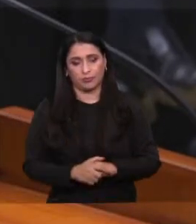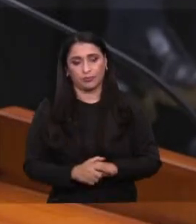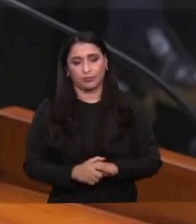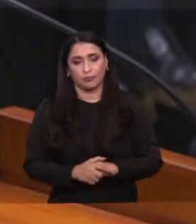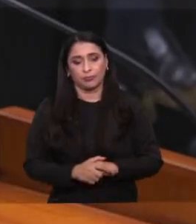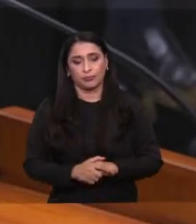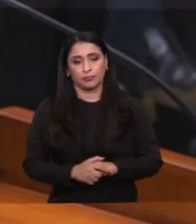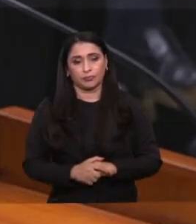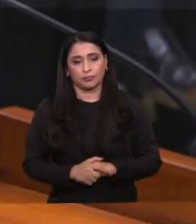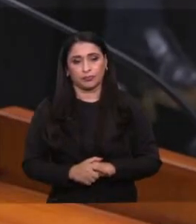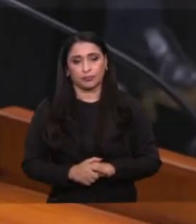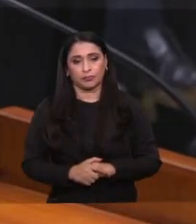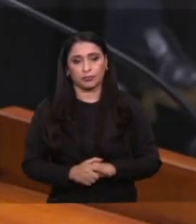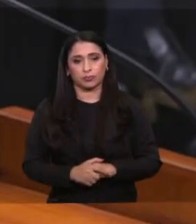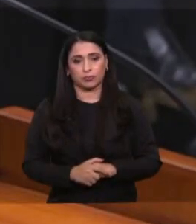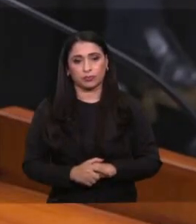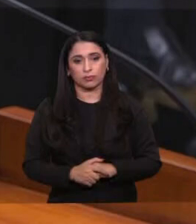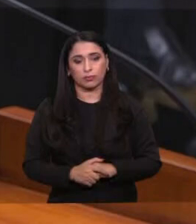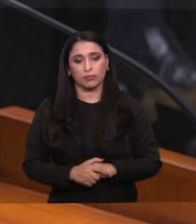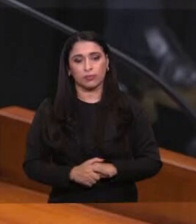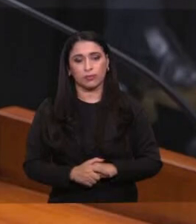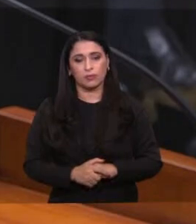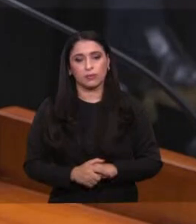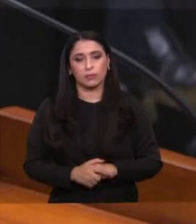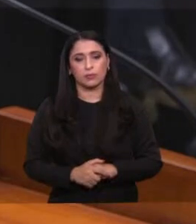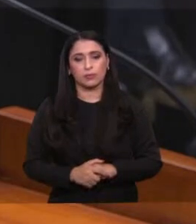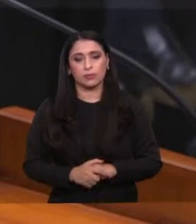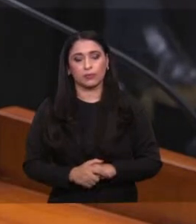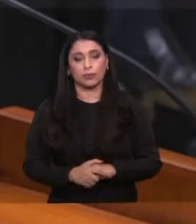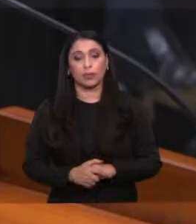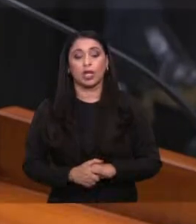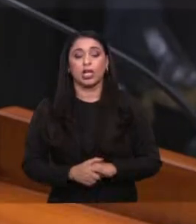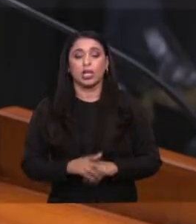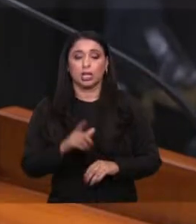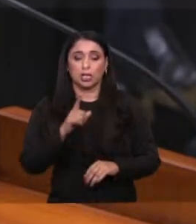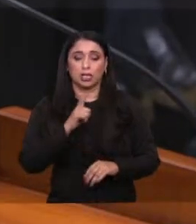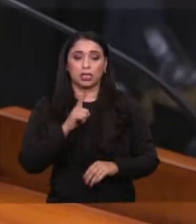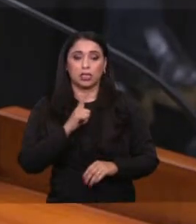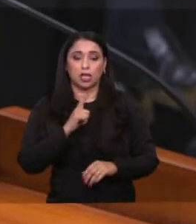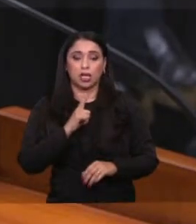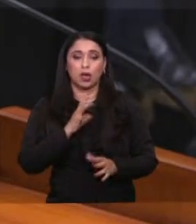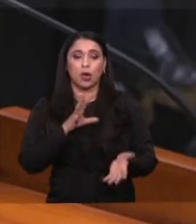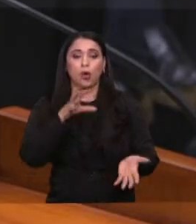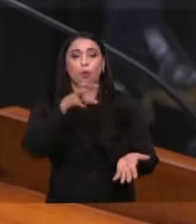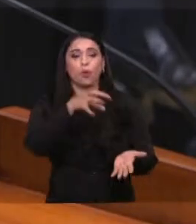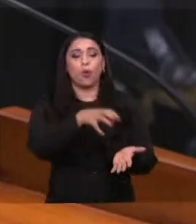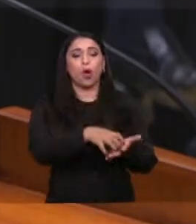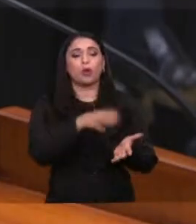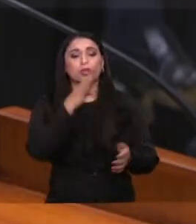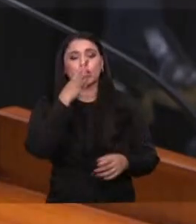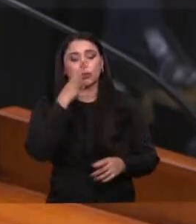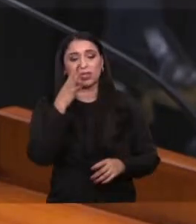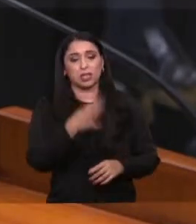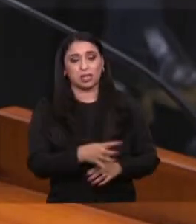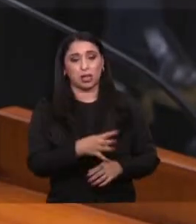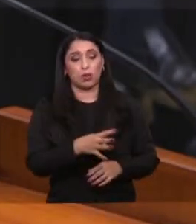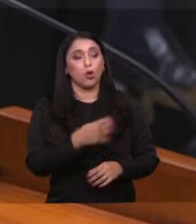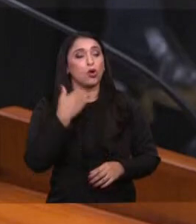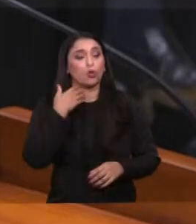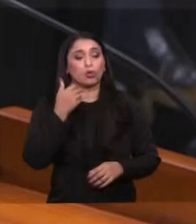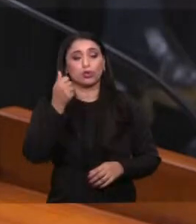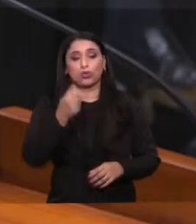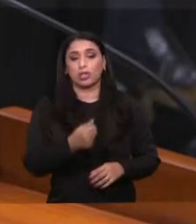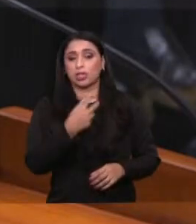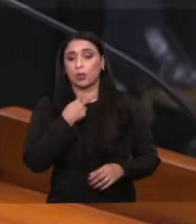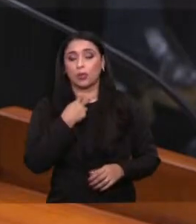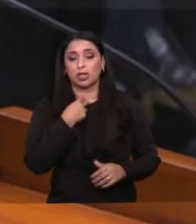E a substituição da atuação probatória do órgão da acusação. O juiz não pode se substituir